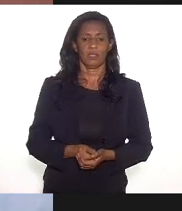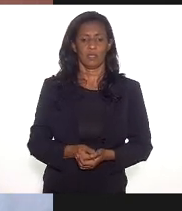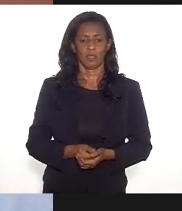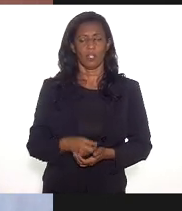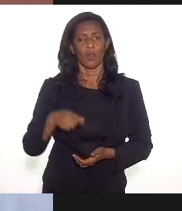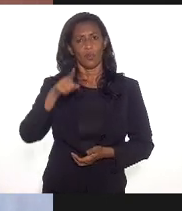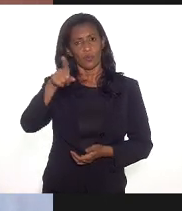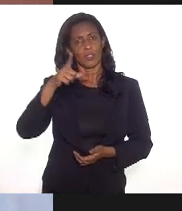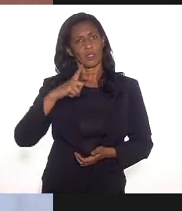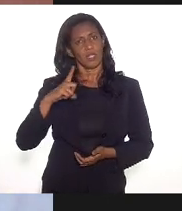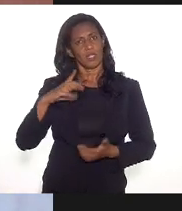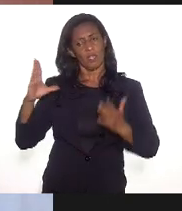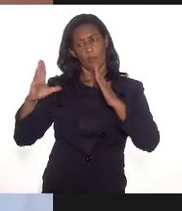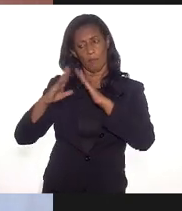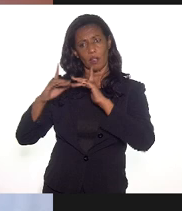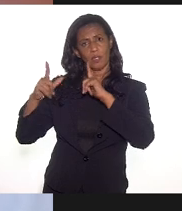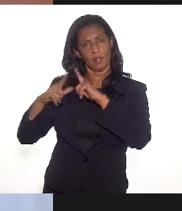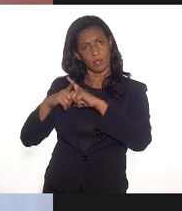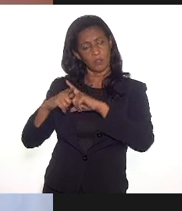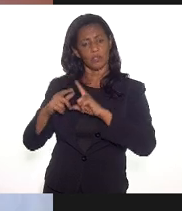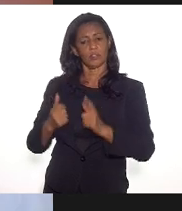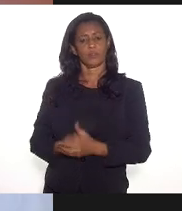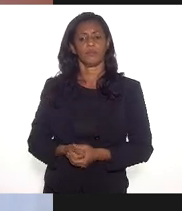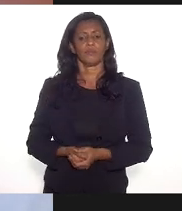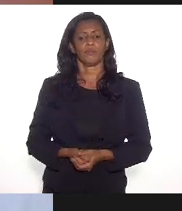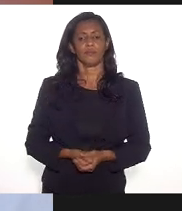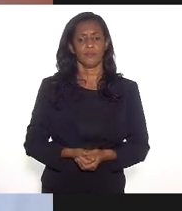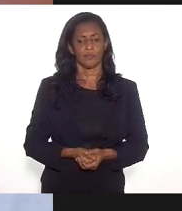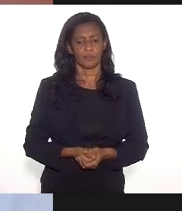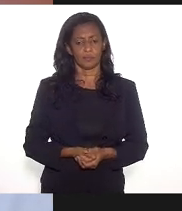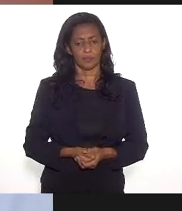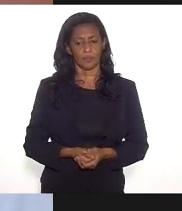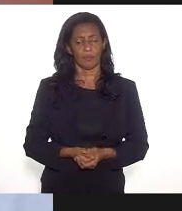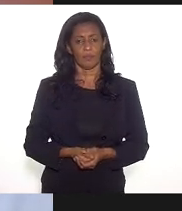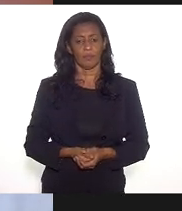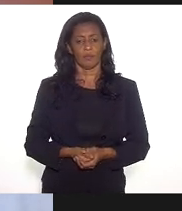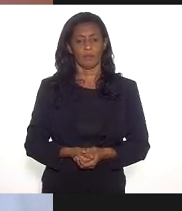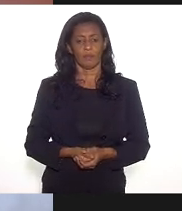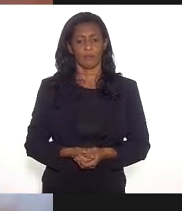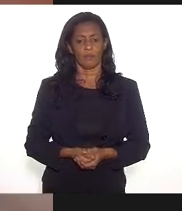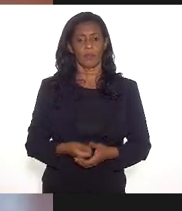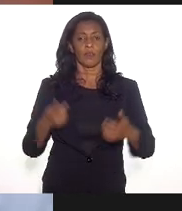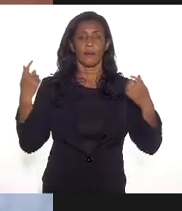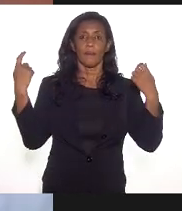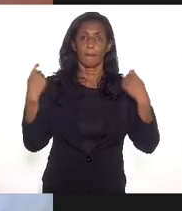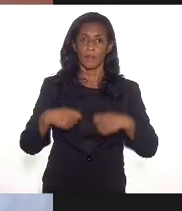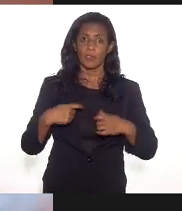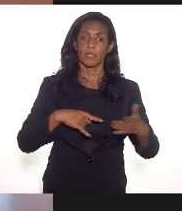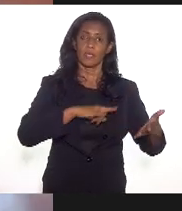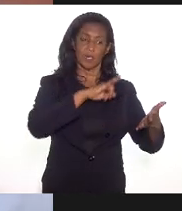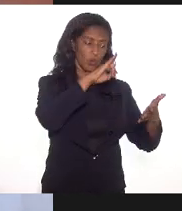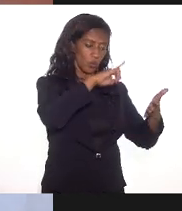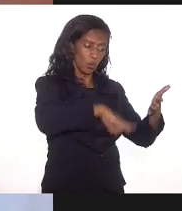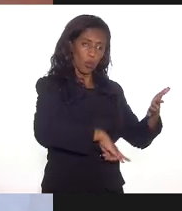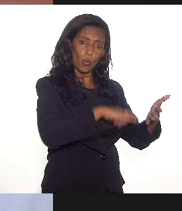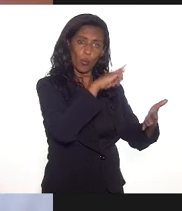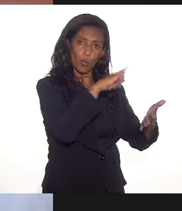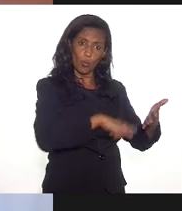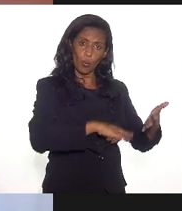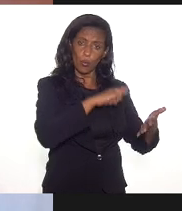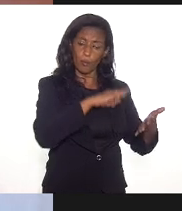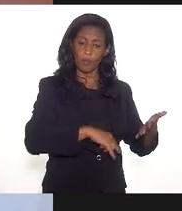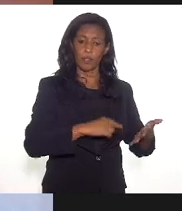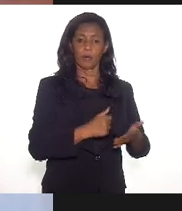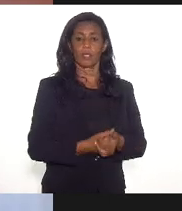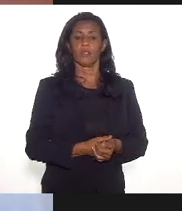a uma respeitada igreja, que é a Igreja Universal, tem que fazer uma documentação para os seus